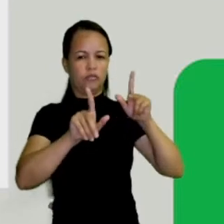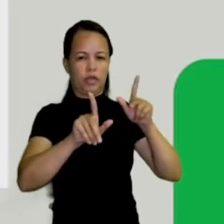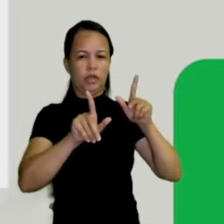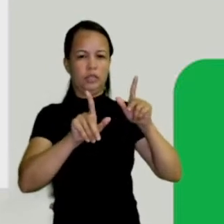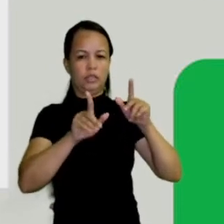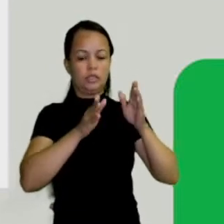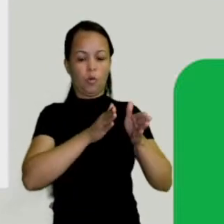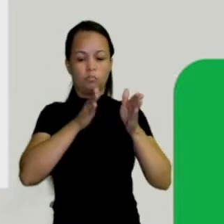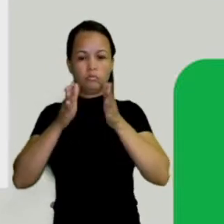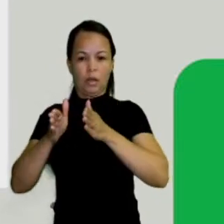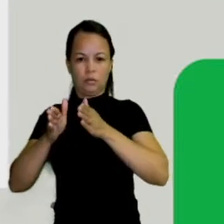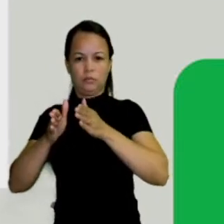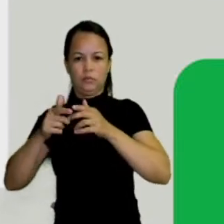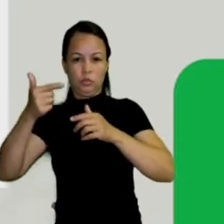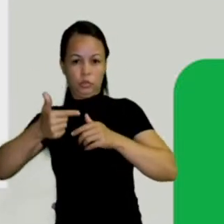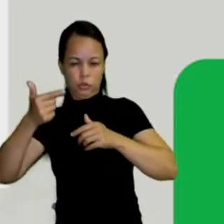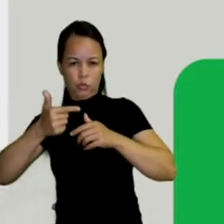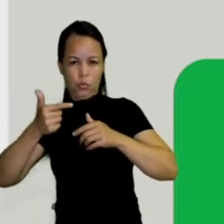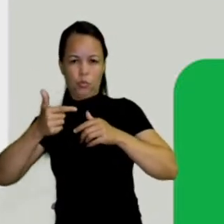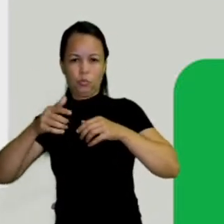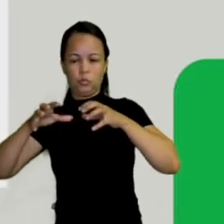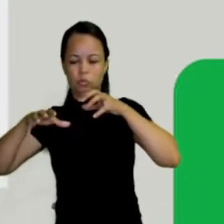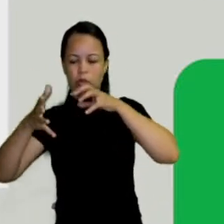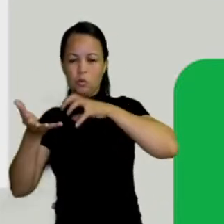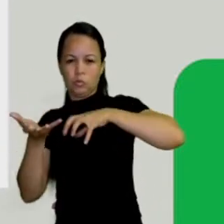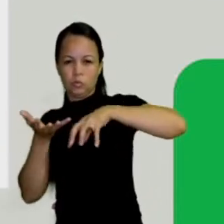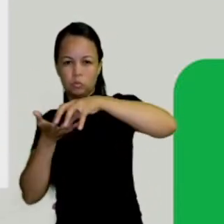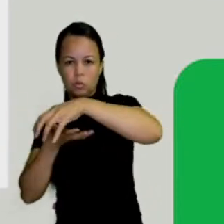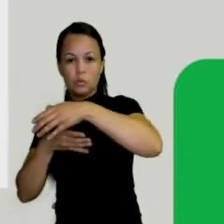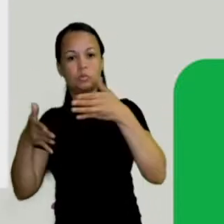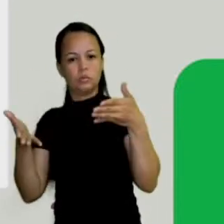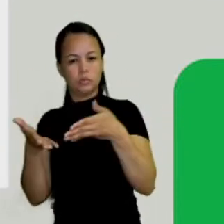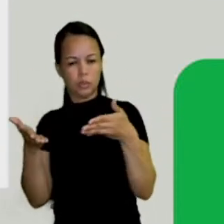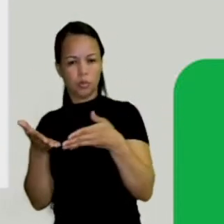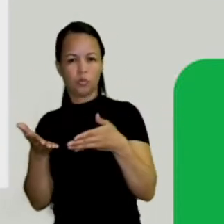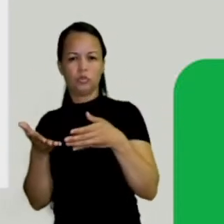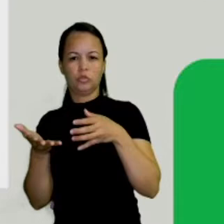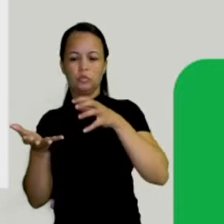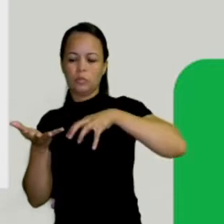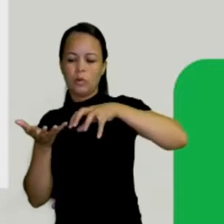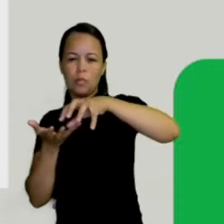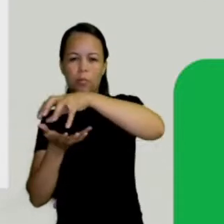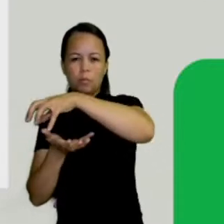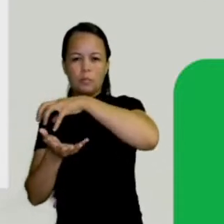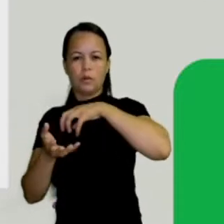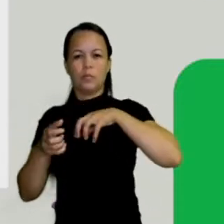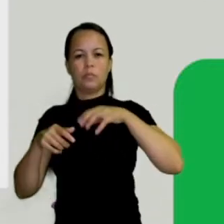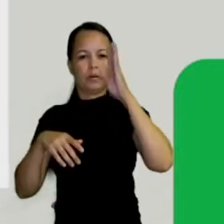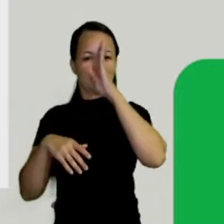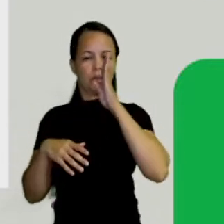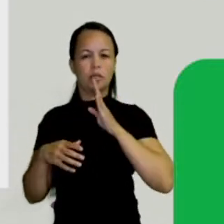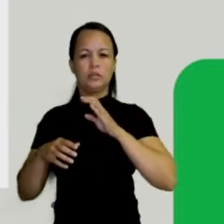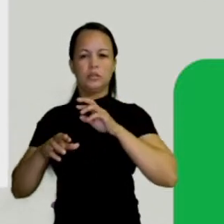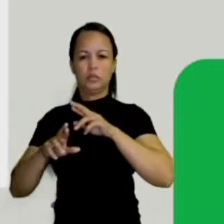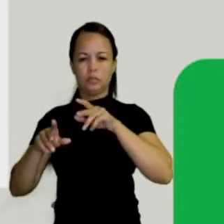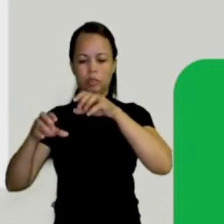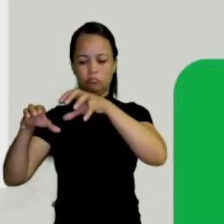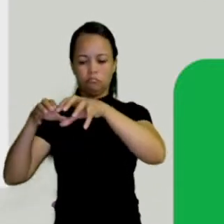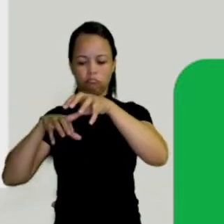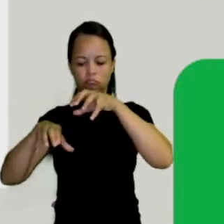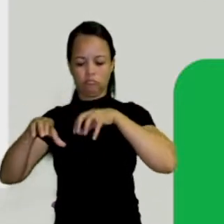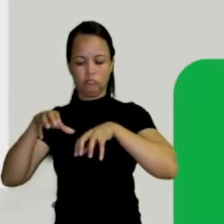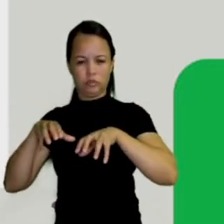partir do segundo, até então o atual, o Brasil já tem uma divisão territorial muito parecida com essa daí, tá